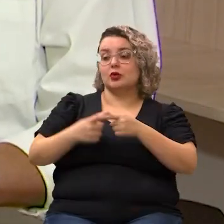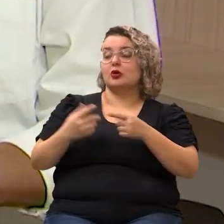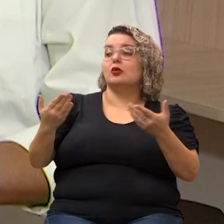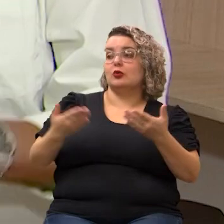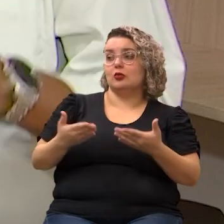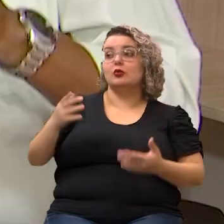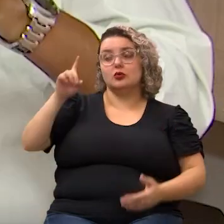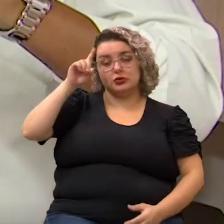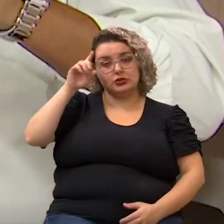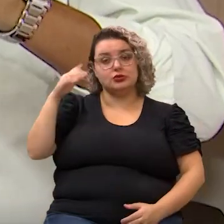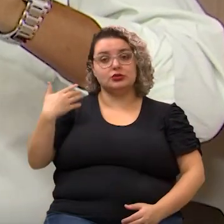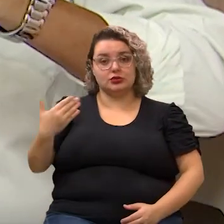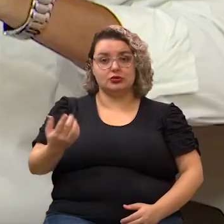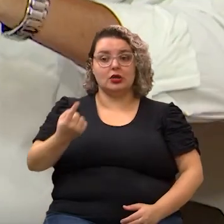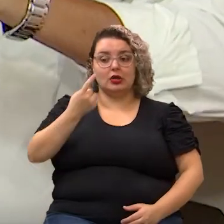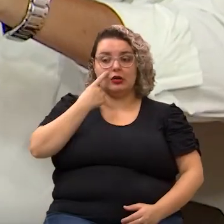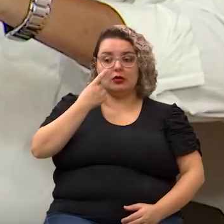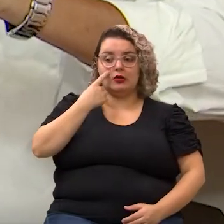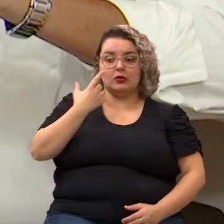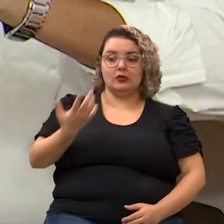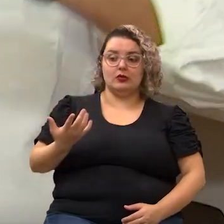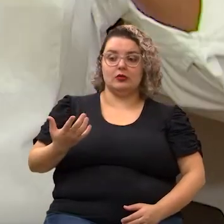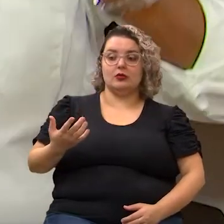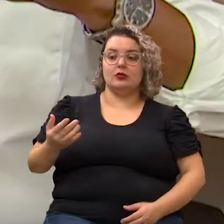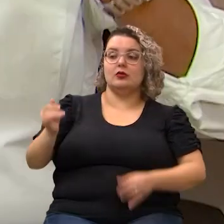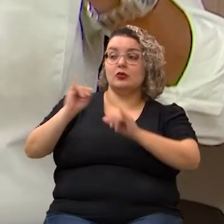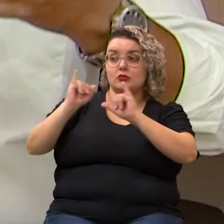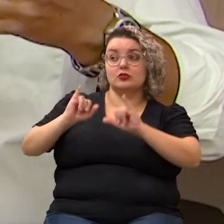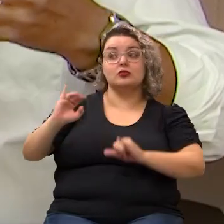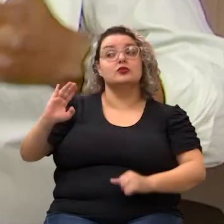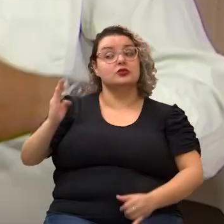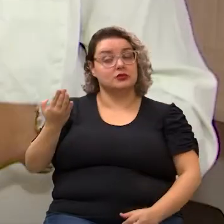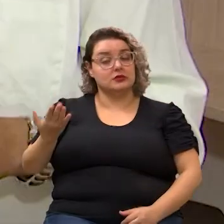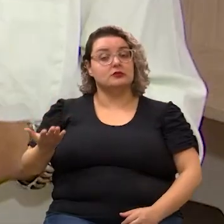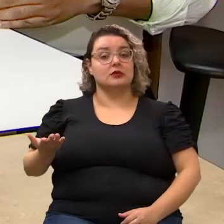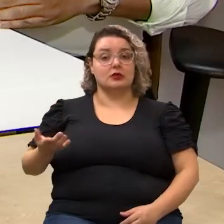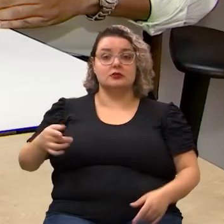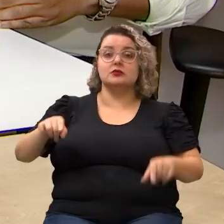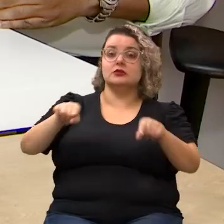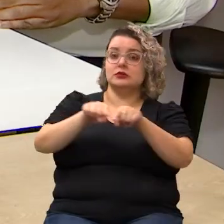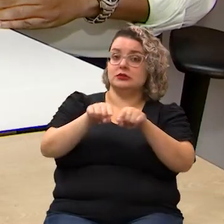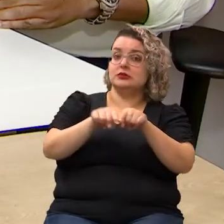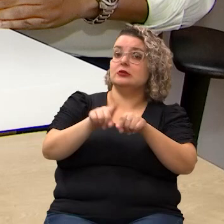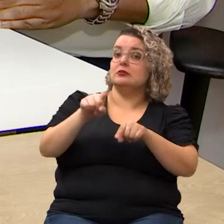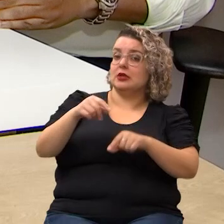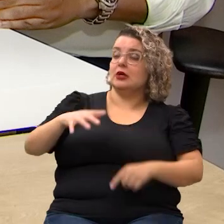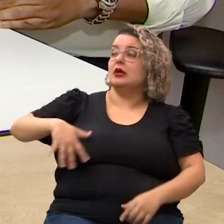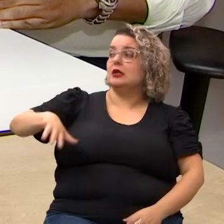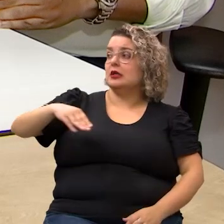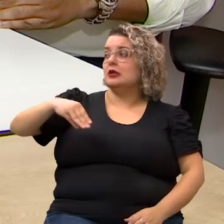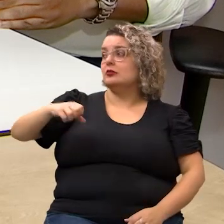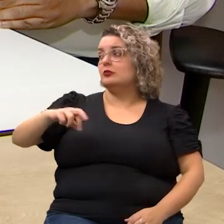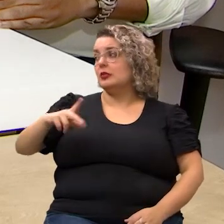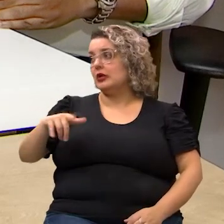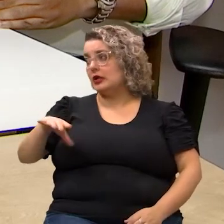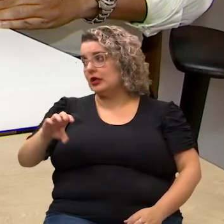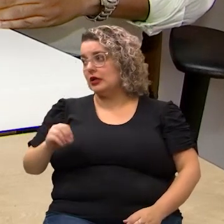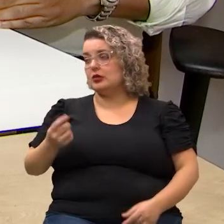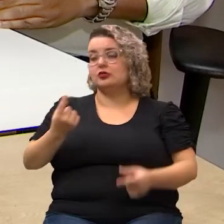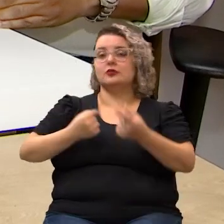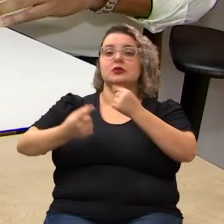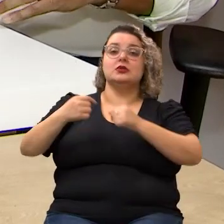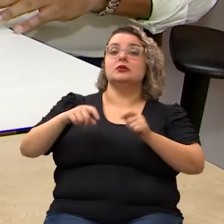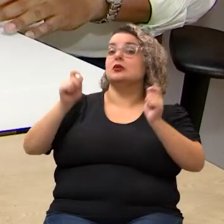dia a gente vê muito sobre fake news, essas coisas, e isso também gira em torno do mercado financeiro. Então a